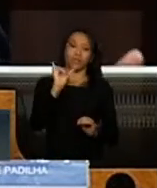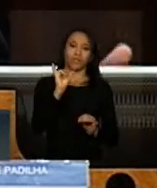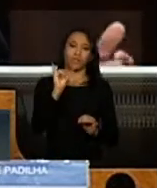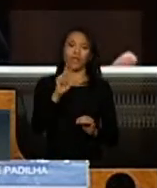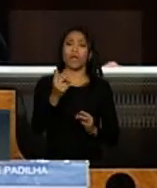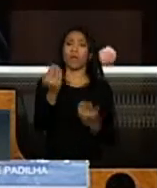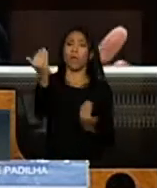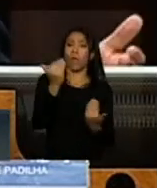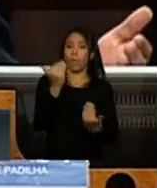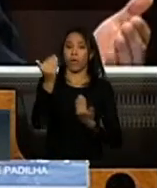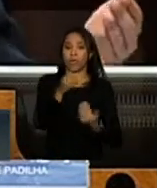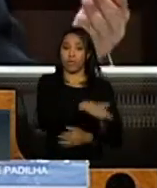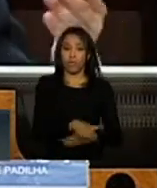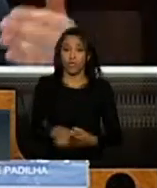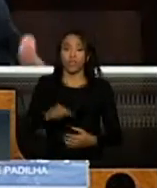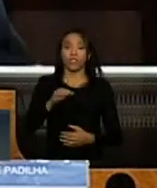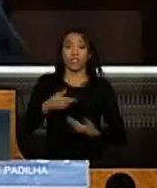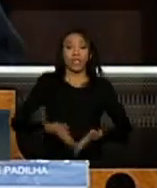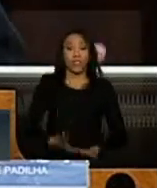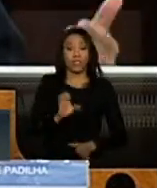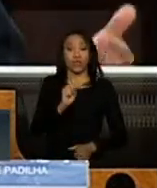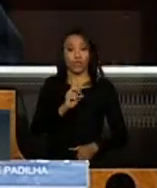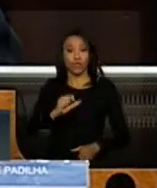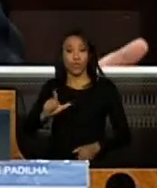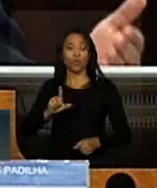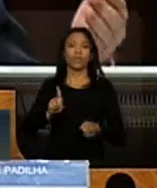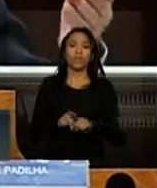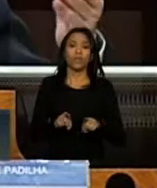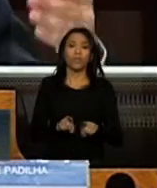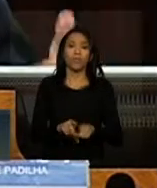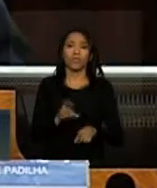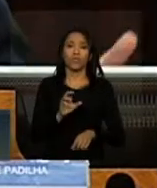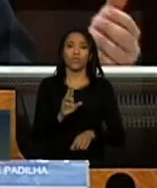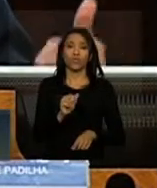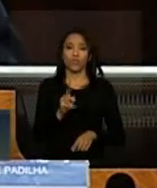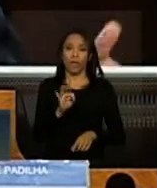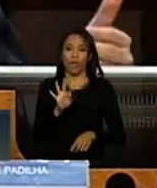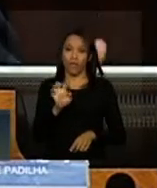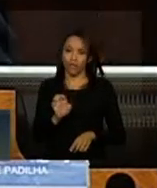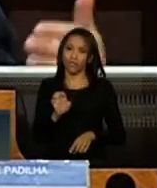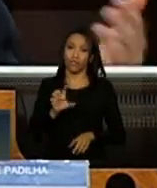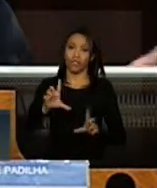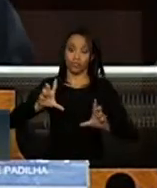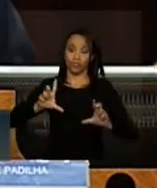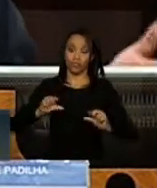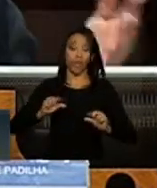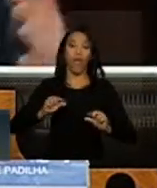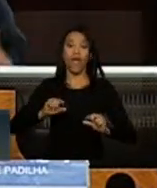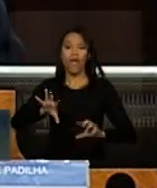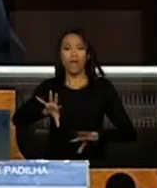no sul e no sudeste, que a mortalidade, sobretudo a mortalidade neonatal, fortemente é pautada por doenças congênitas ou por